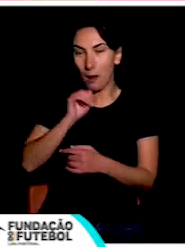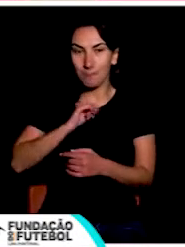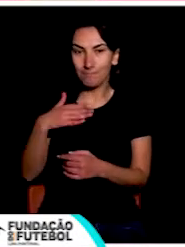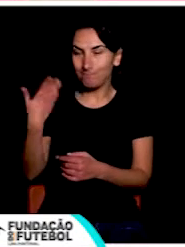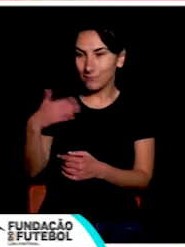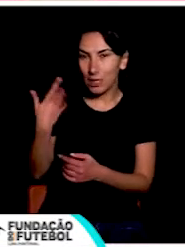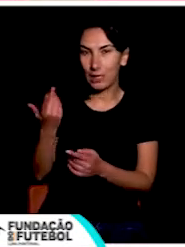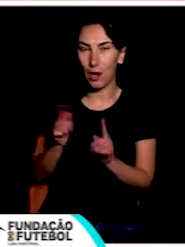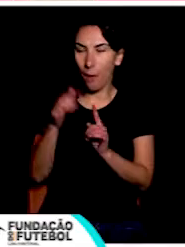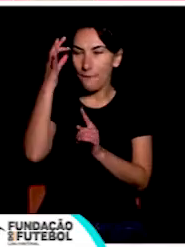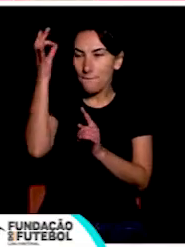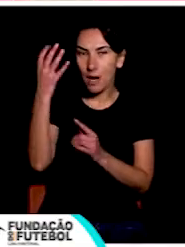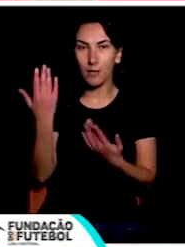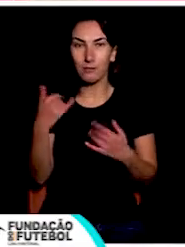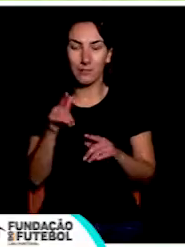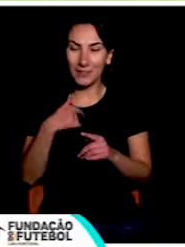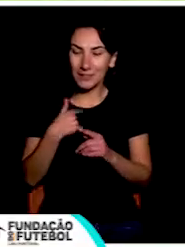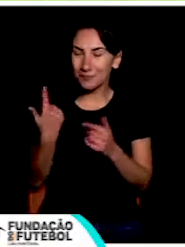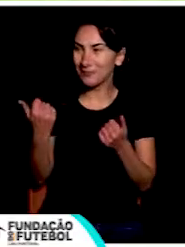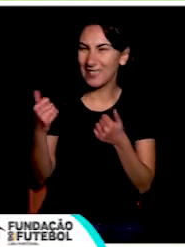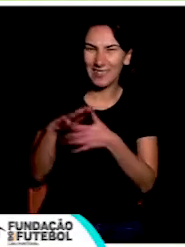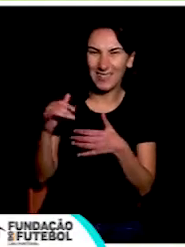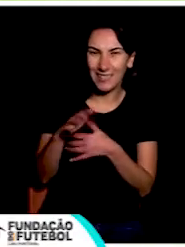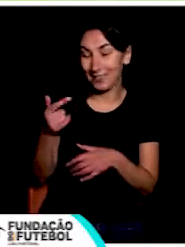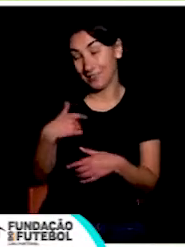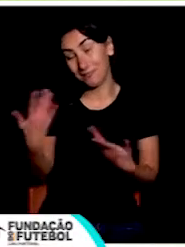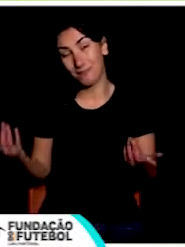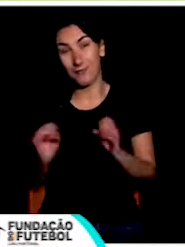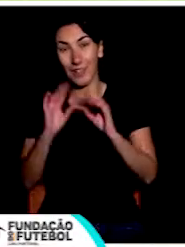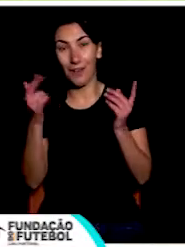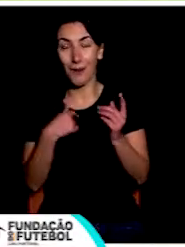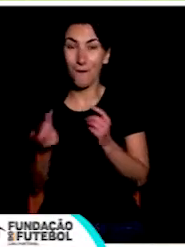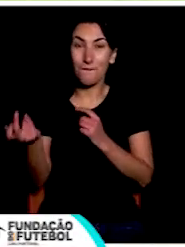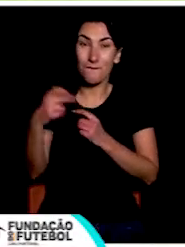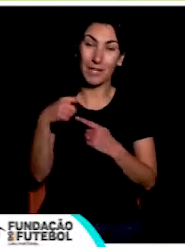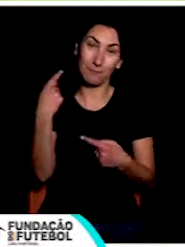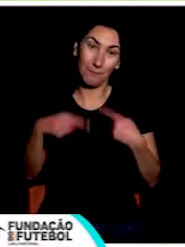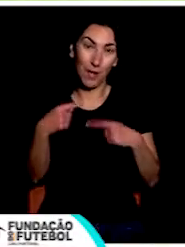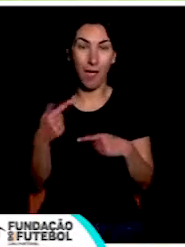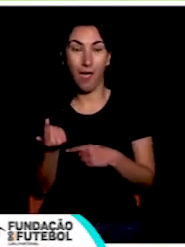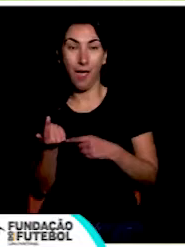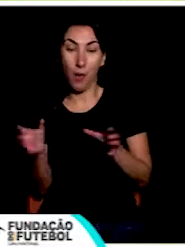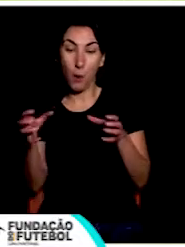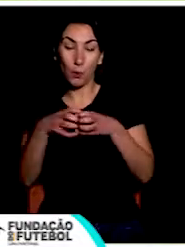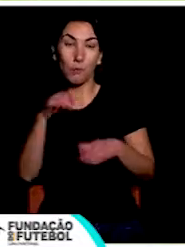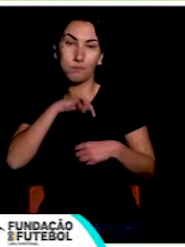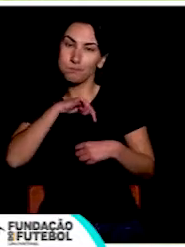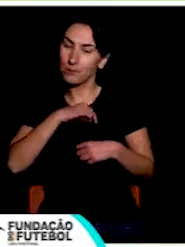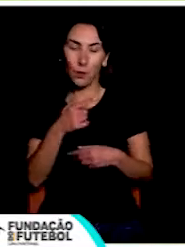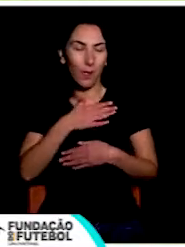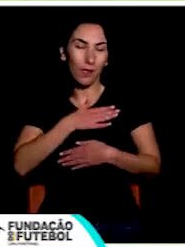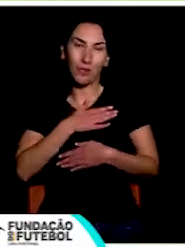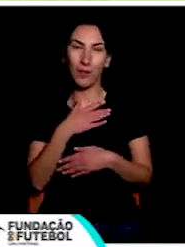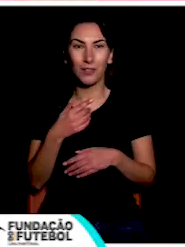tinha jogado, estava um bocado farto. Mas pronto, eu tanto chateei que ele teve que me pôr aqui no Leixões e no clube do coração. Gosto muito do